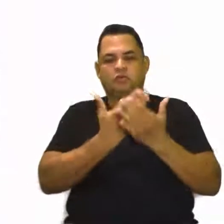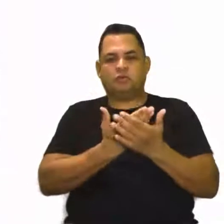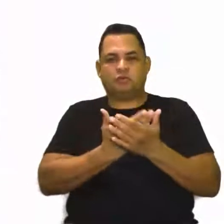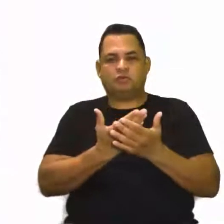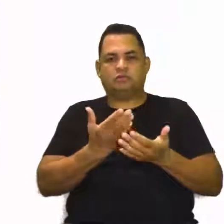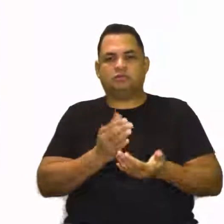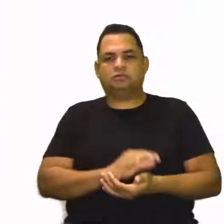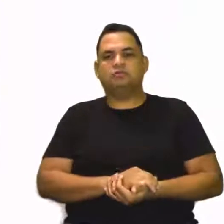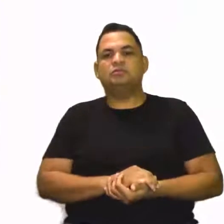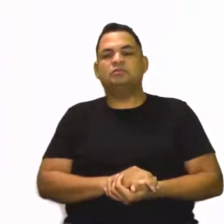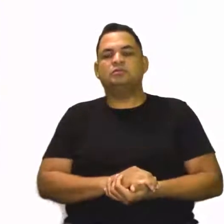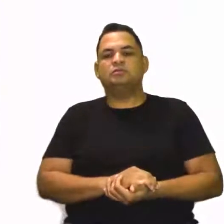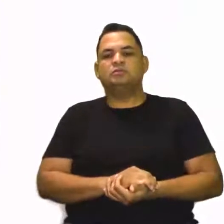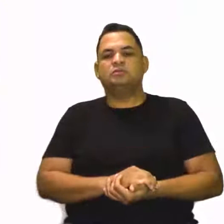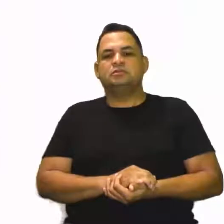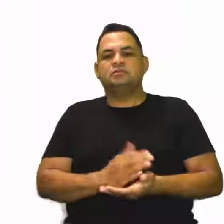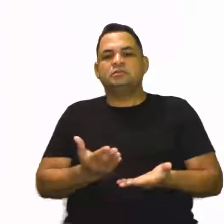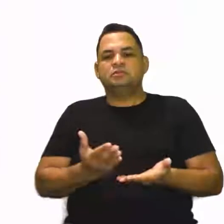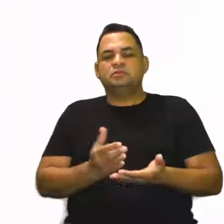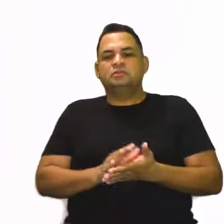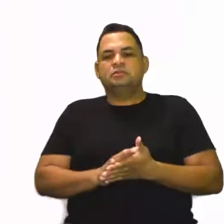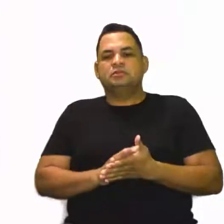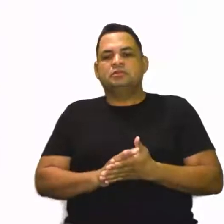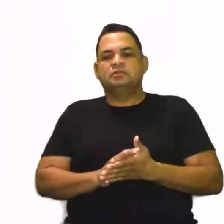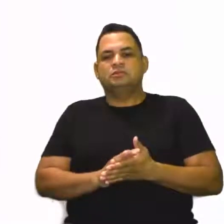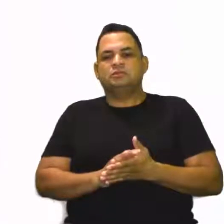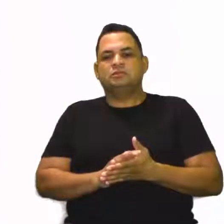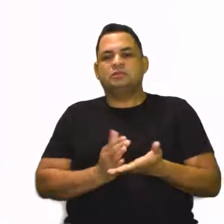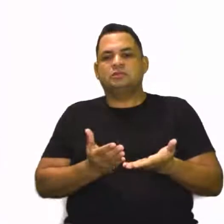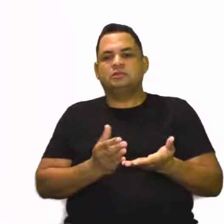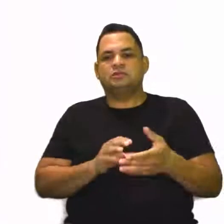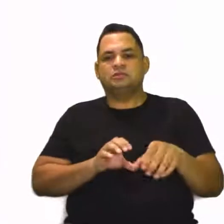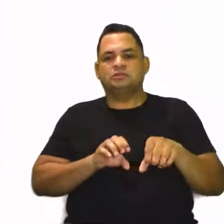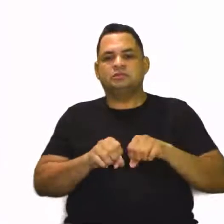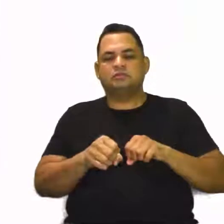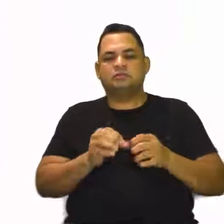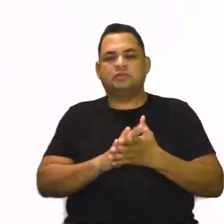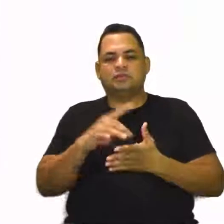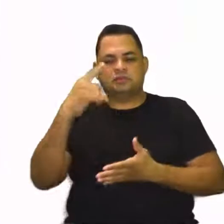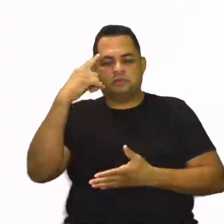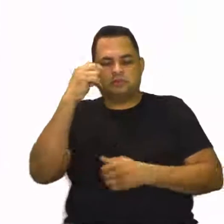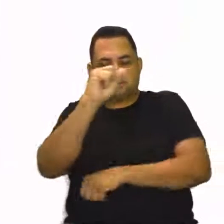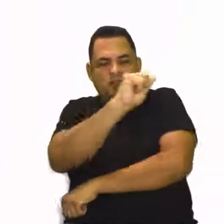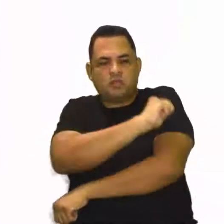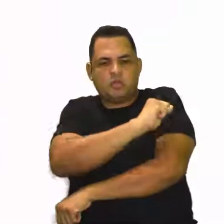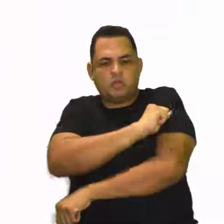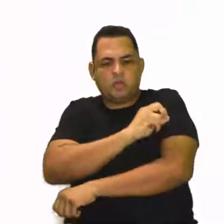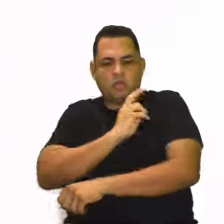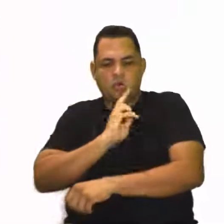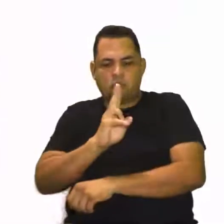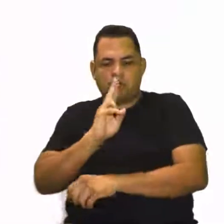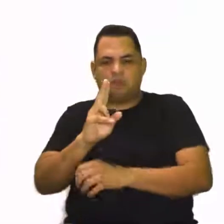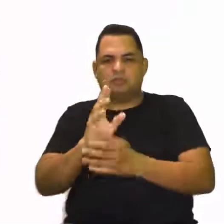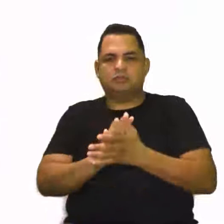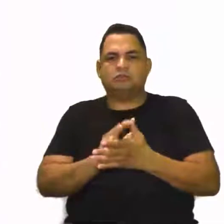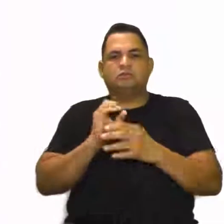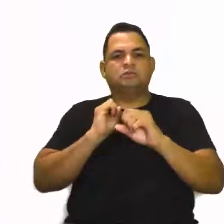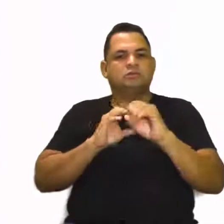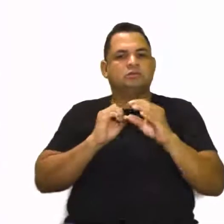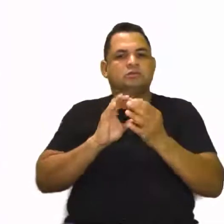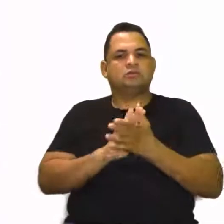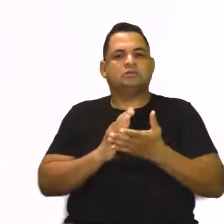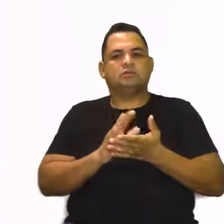são formativos, né? Isso. Então, você vai formar, você vai pensar esse estudante ali no processo de educação,